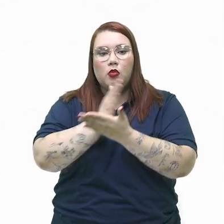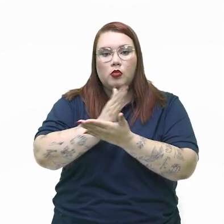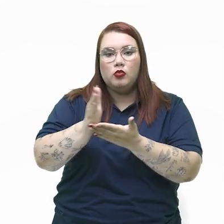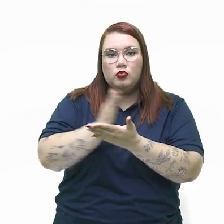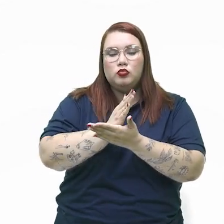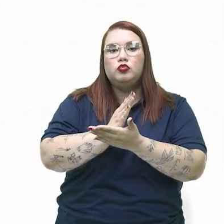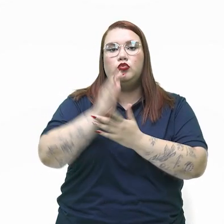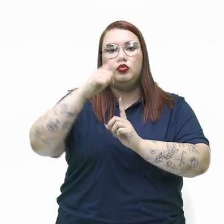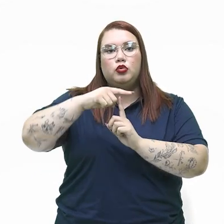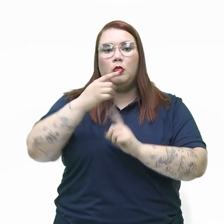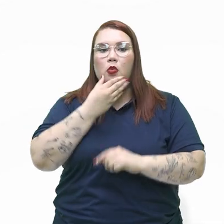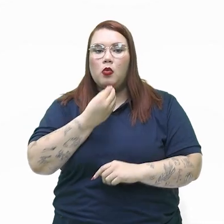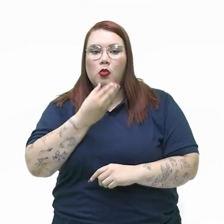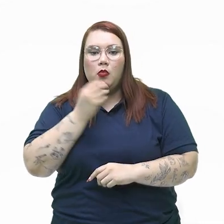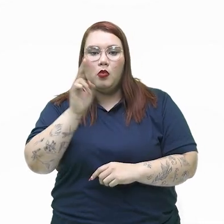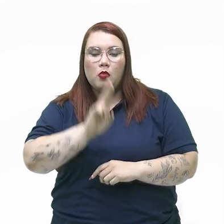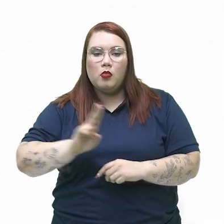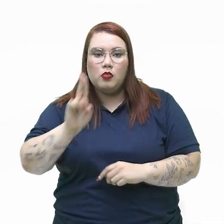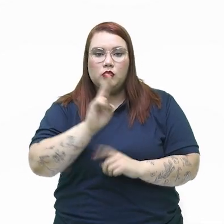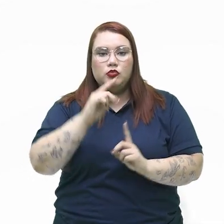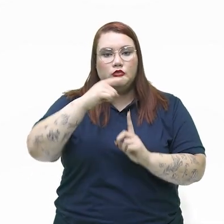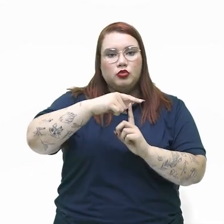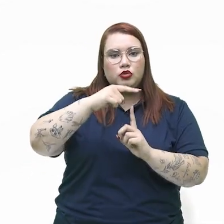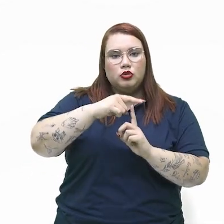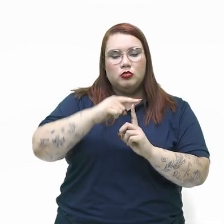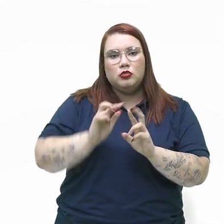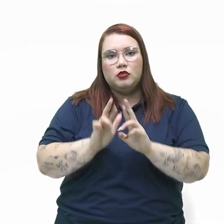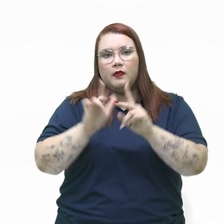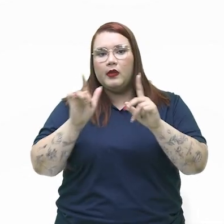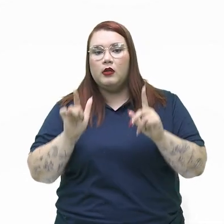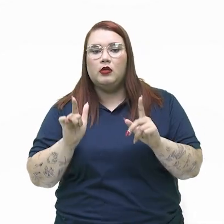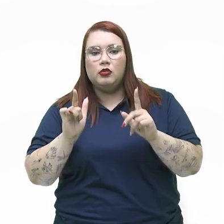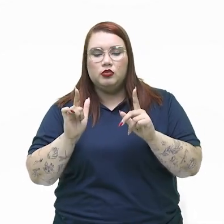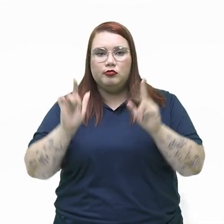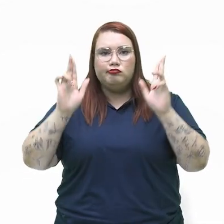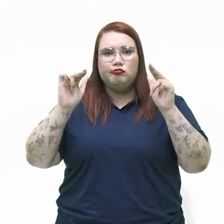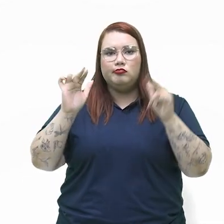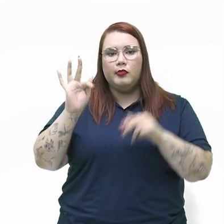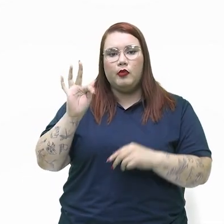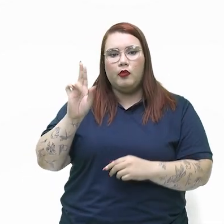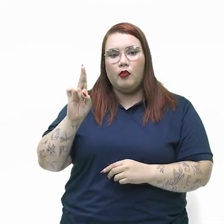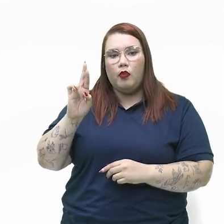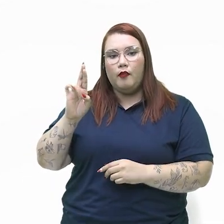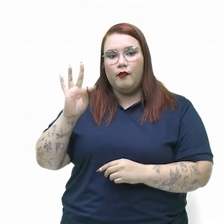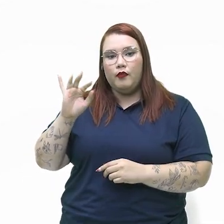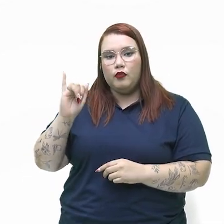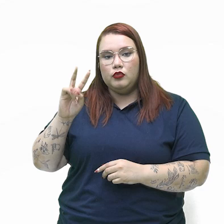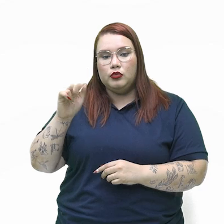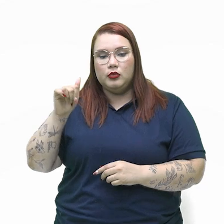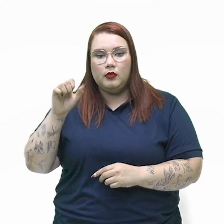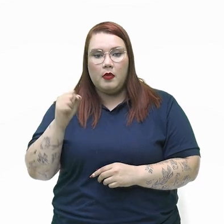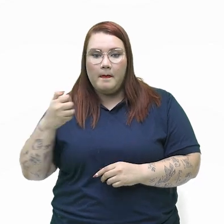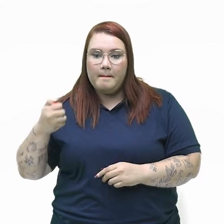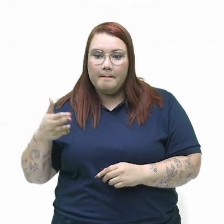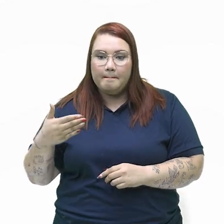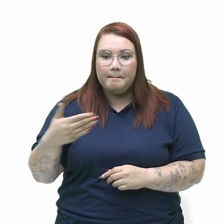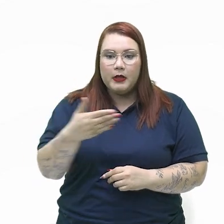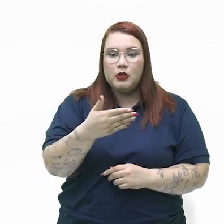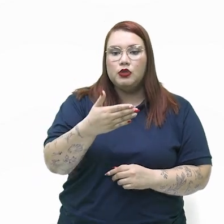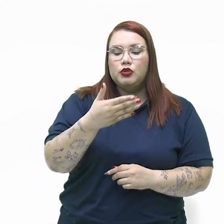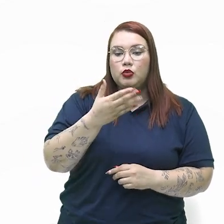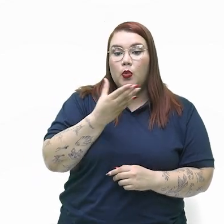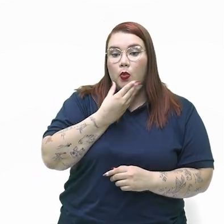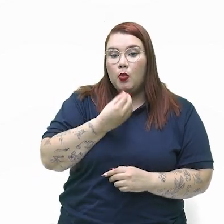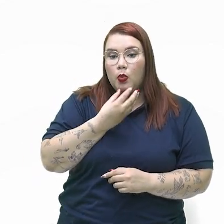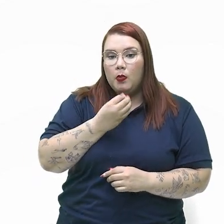alguns machos usam táticas furtivas para copular. Né? Esse é o exemplo de peixes, né? De espécies de peixes